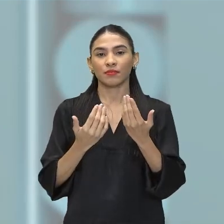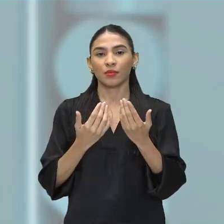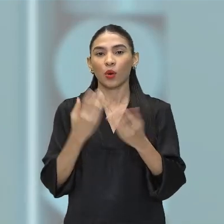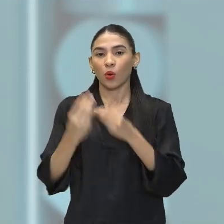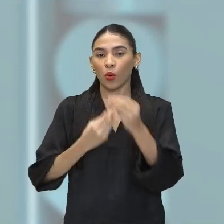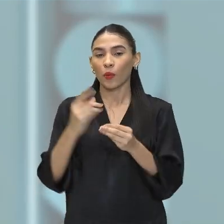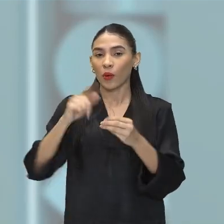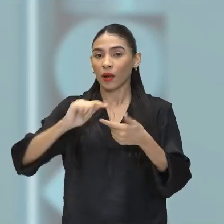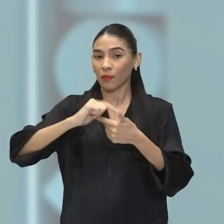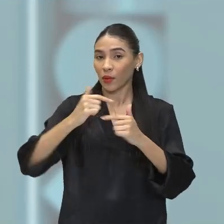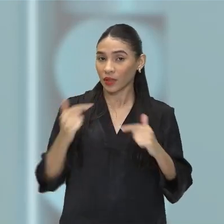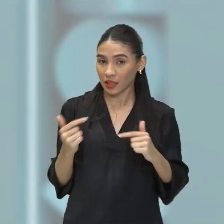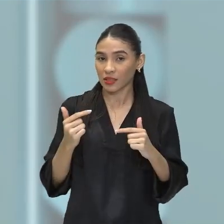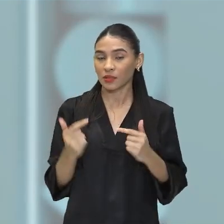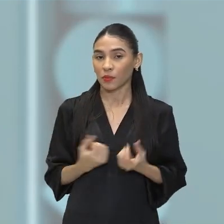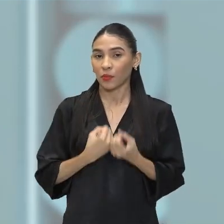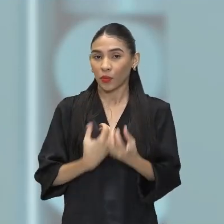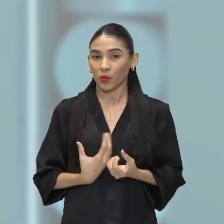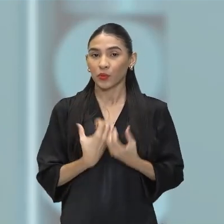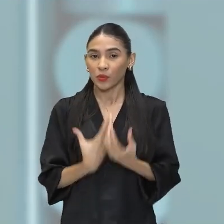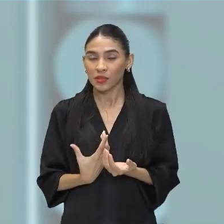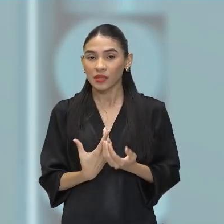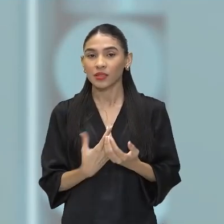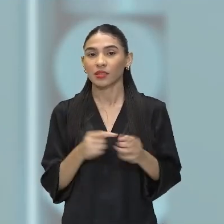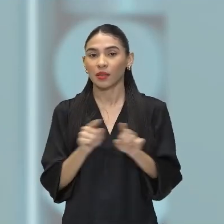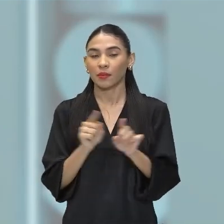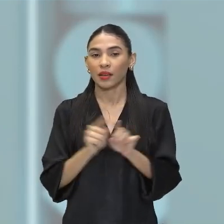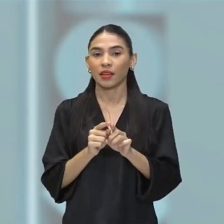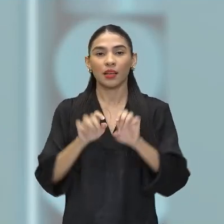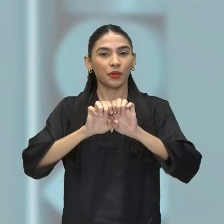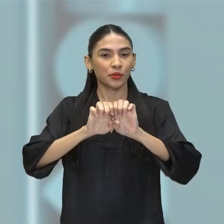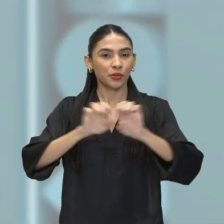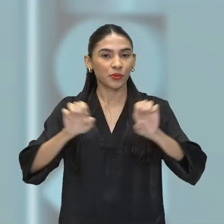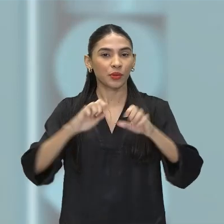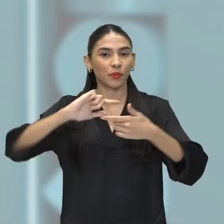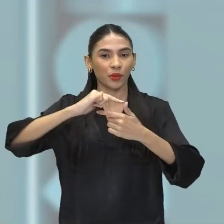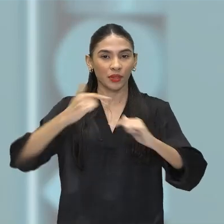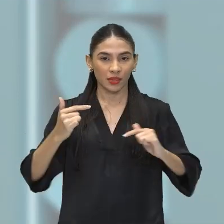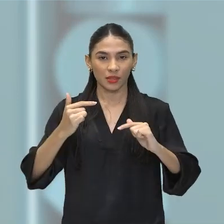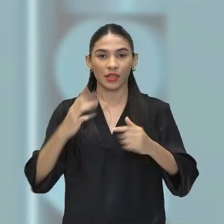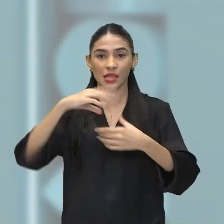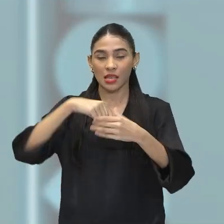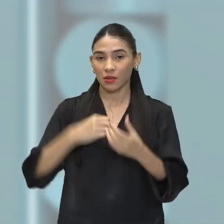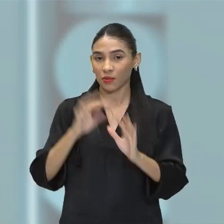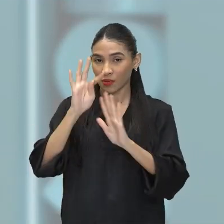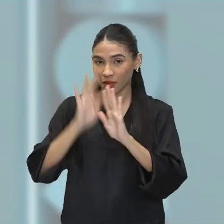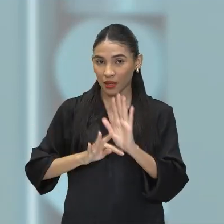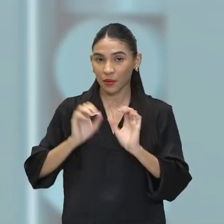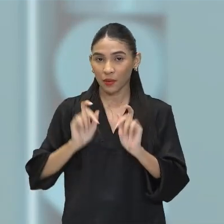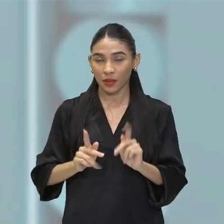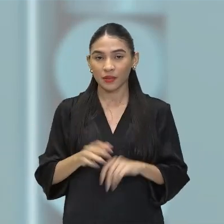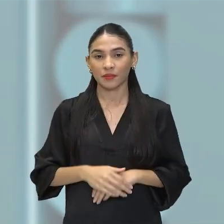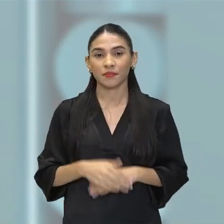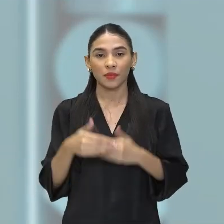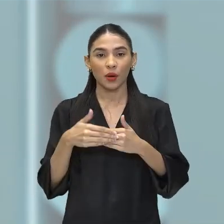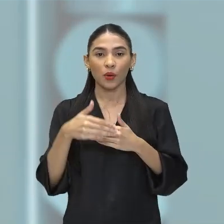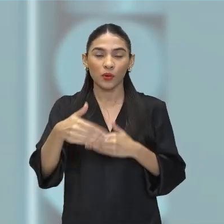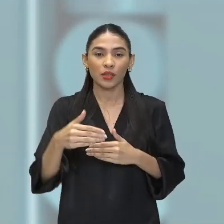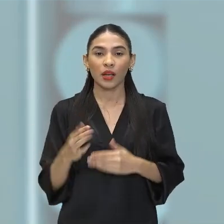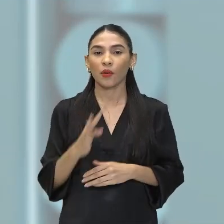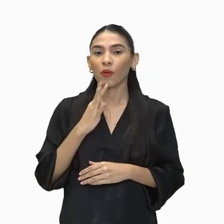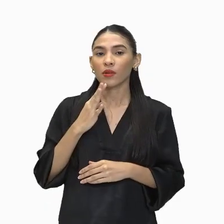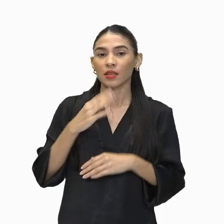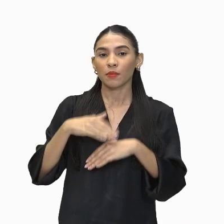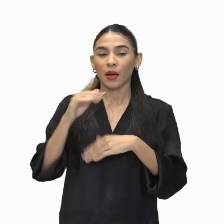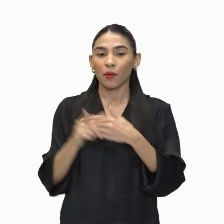modo modernista de produzir, a estética modernista. Ok? Vamos continuar conhecendo mais sobre